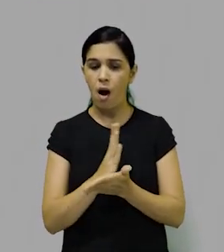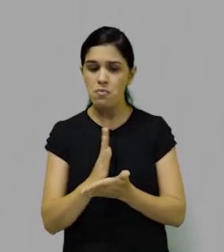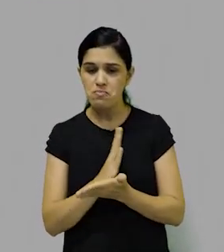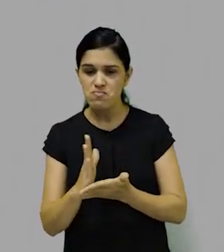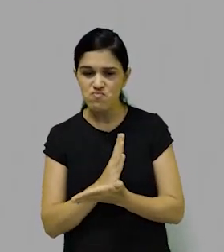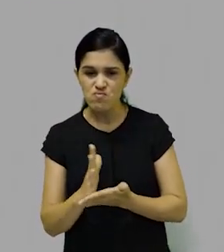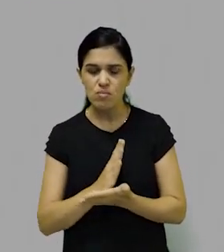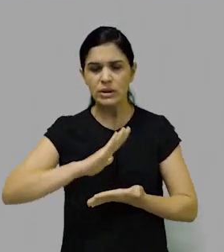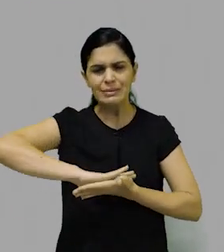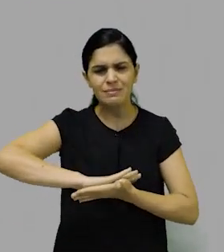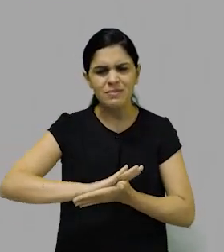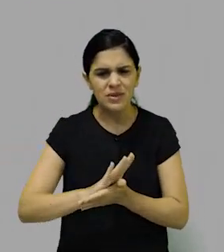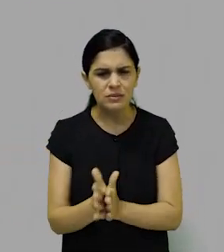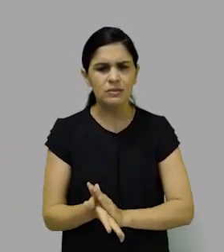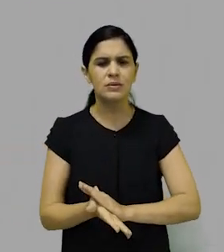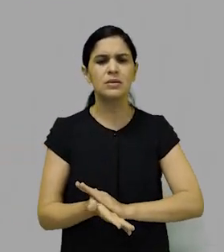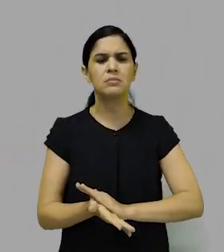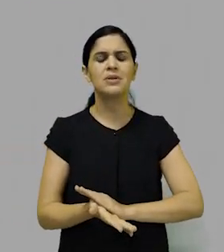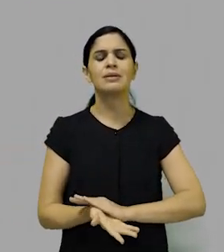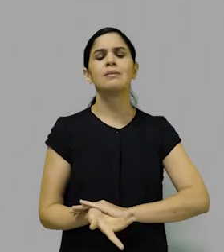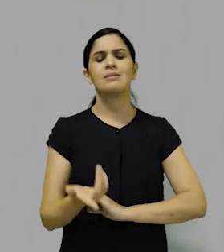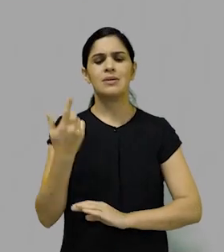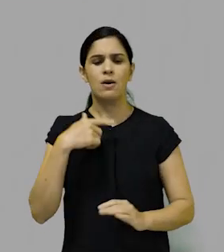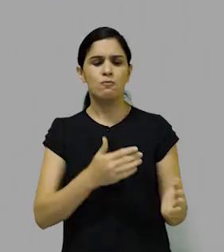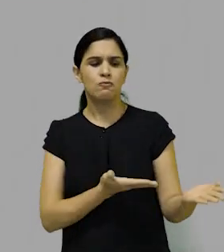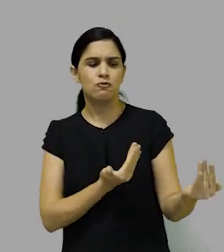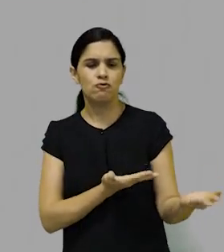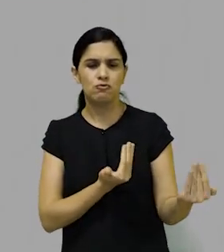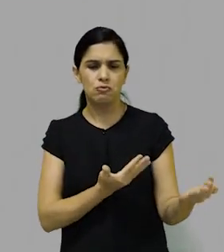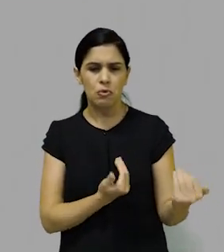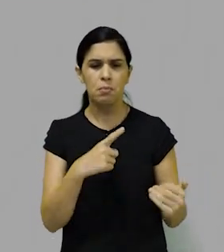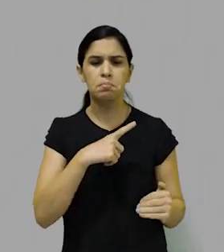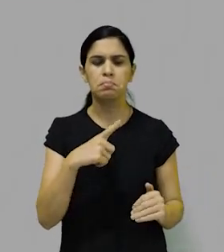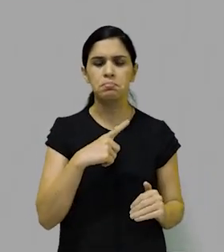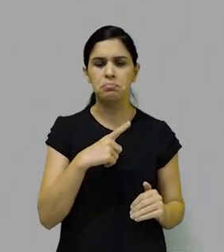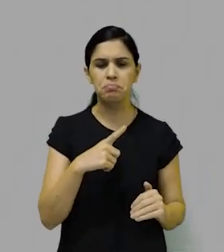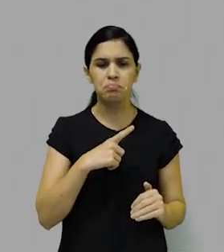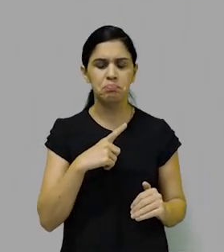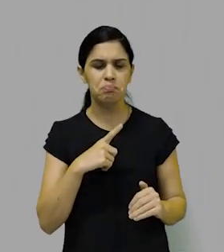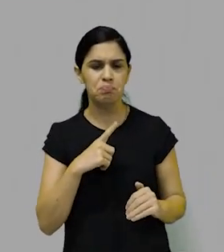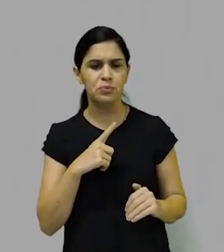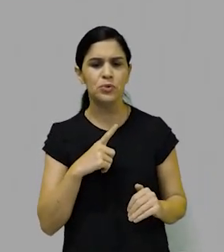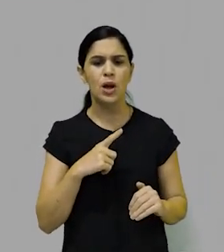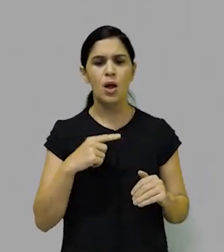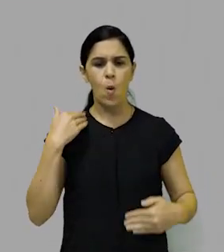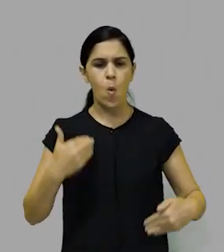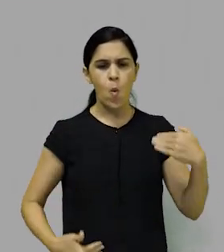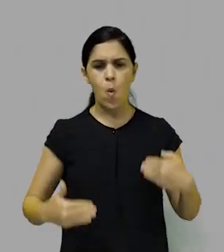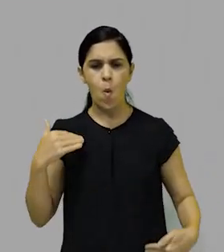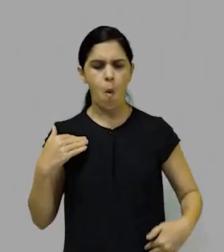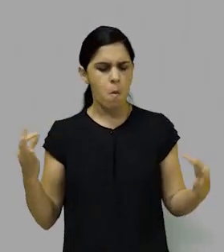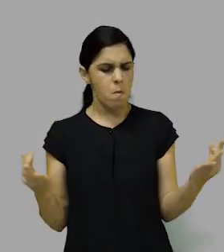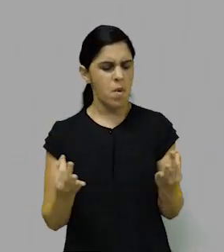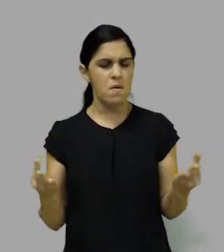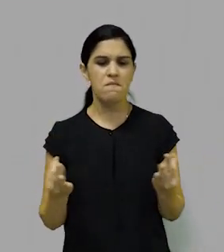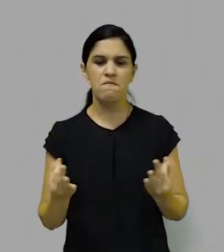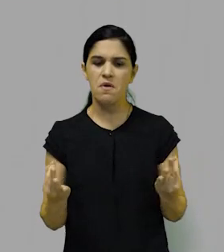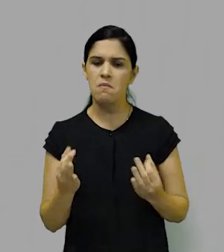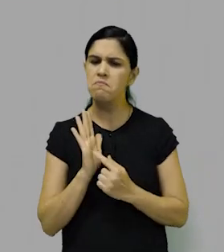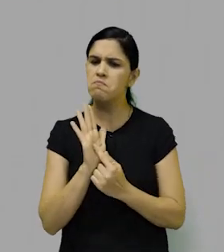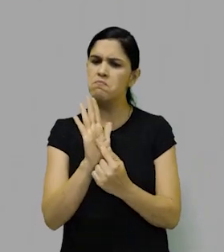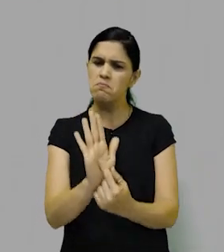um distúrbio alimentar, uma disfunção no nosso organismo. Não vai estar trabalhando de forma o quê?